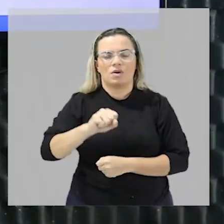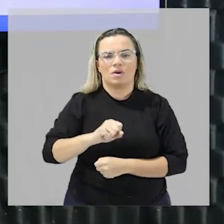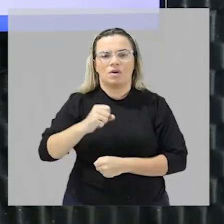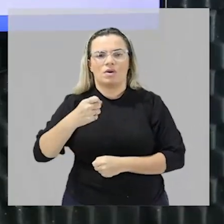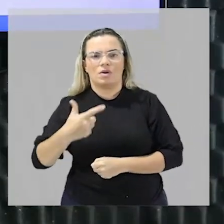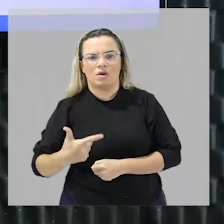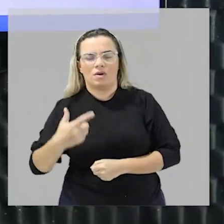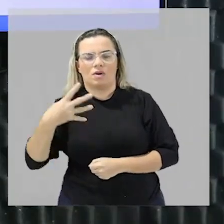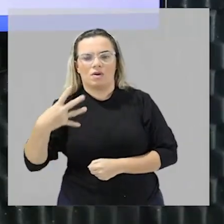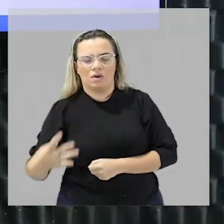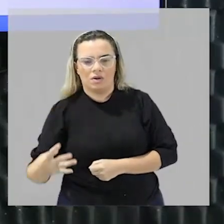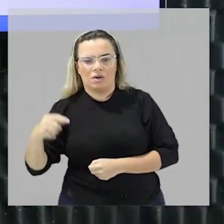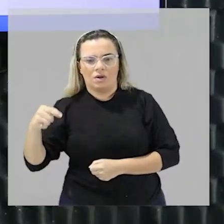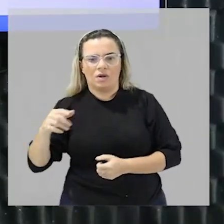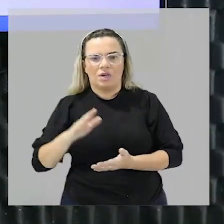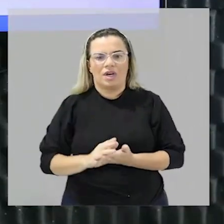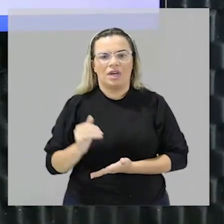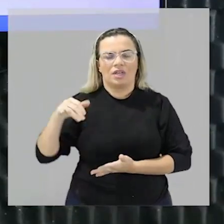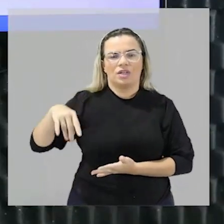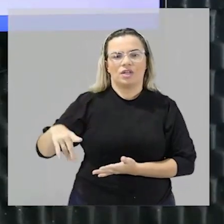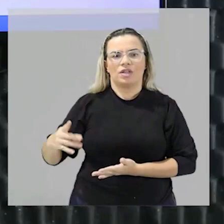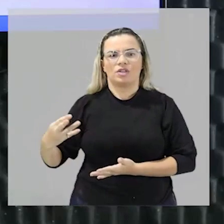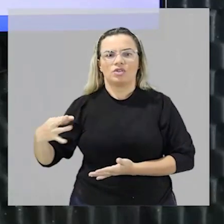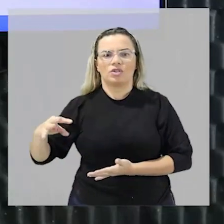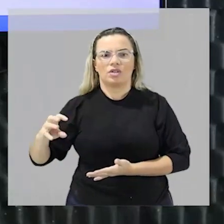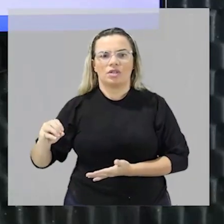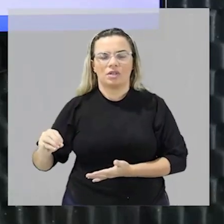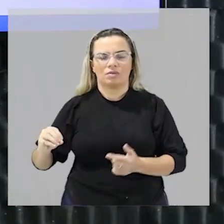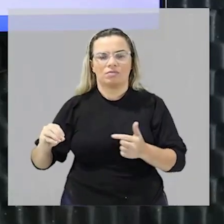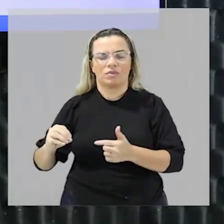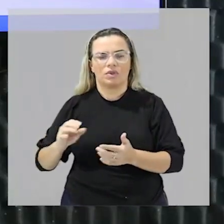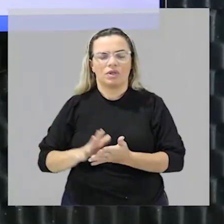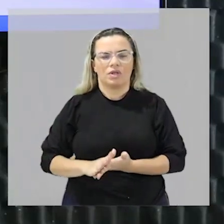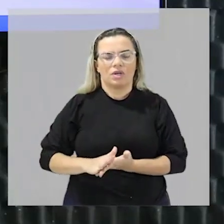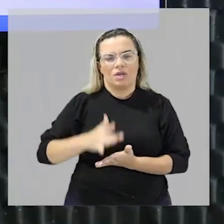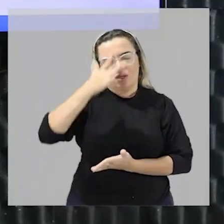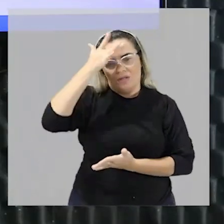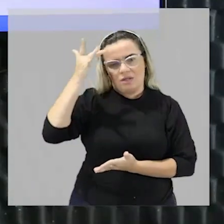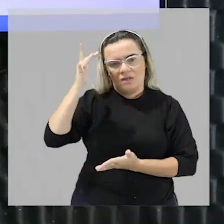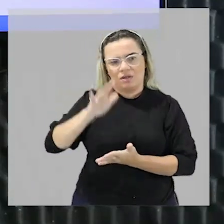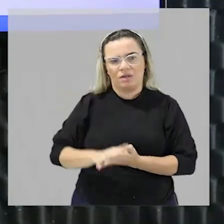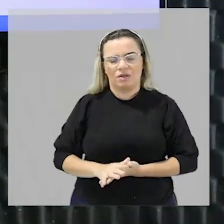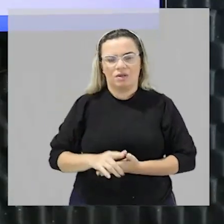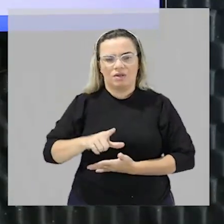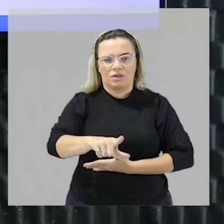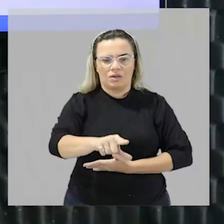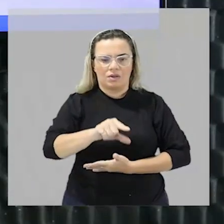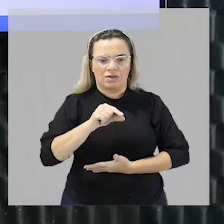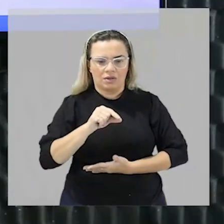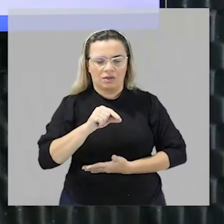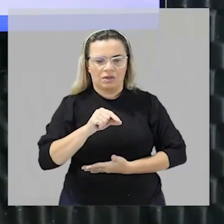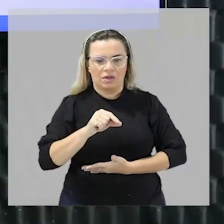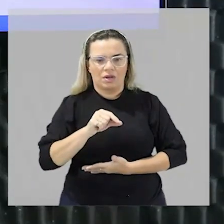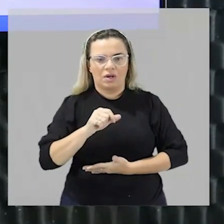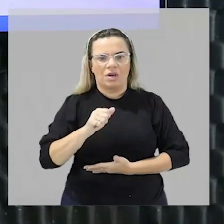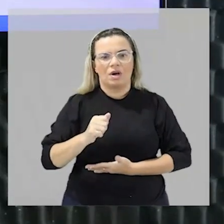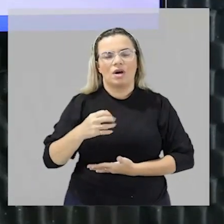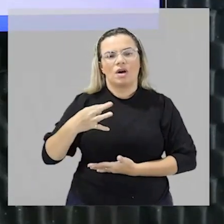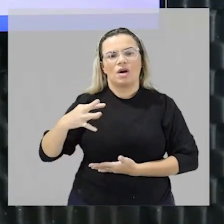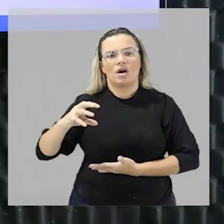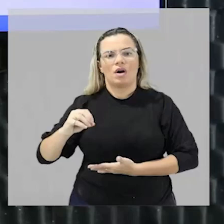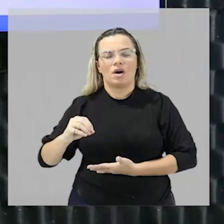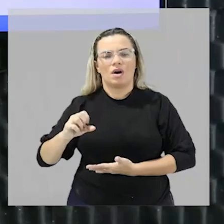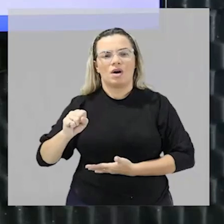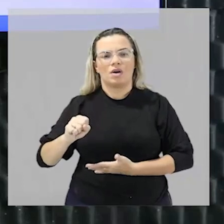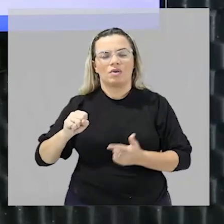é um processo eleitoral indireto, porque os eleitores ativos é que votam. Nós